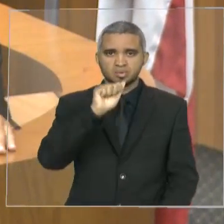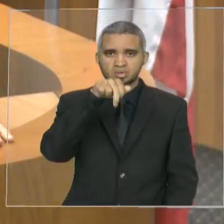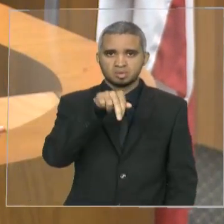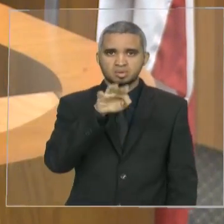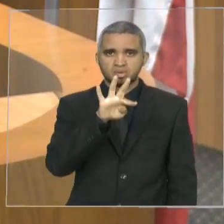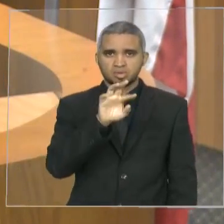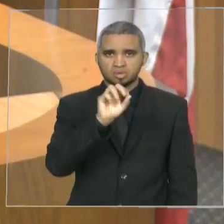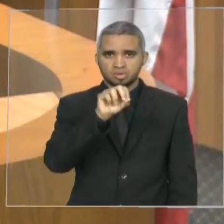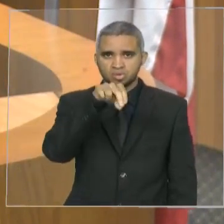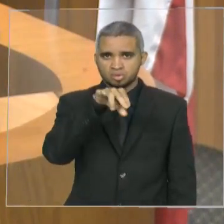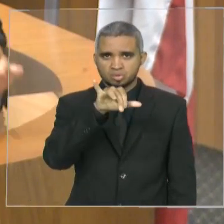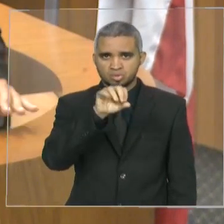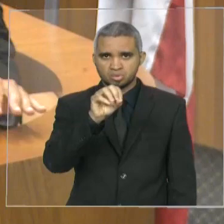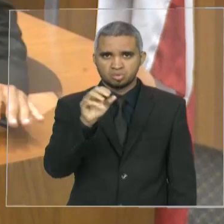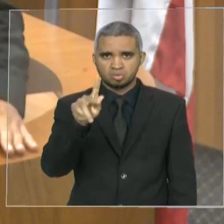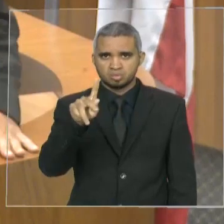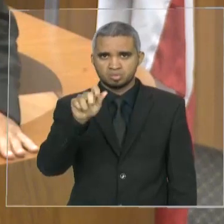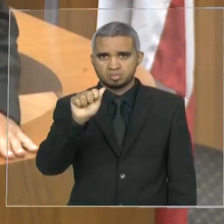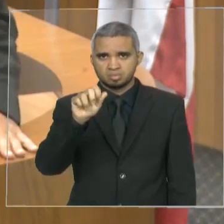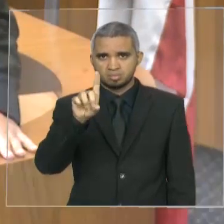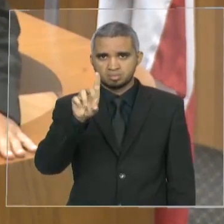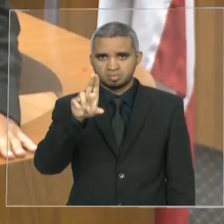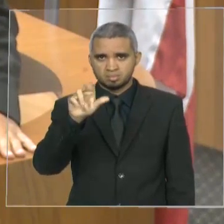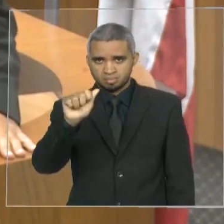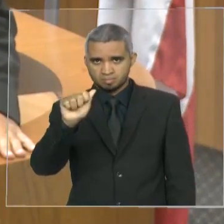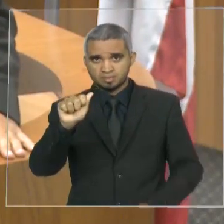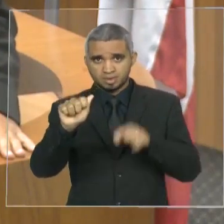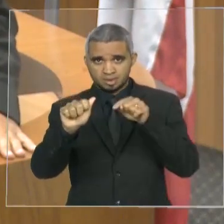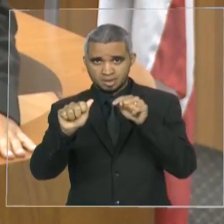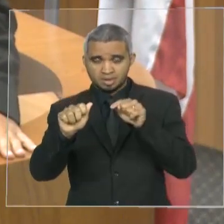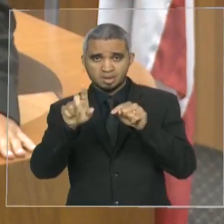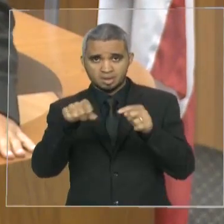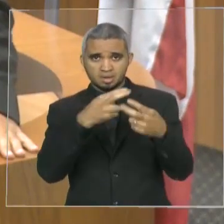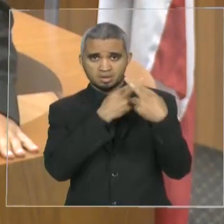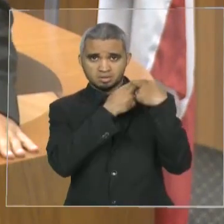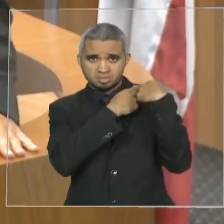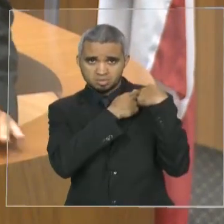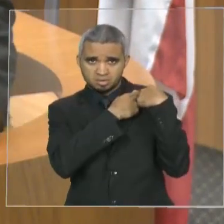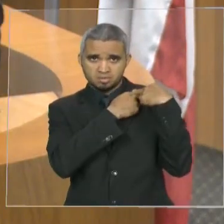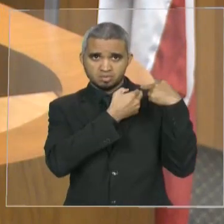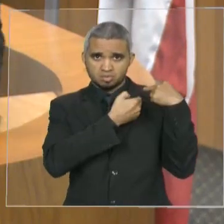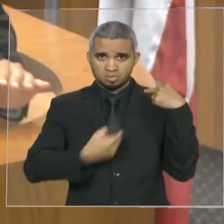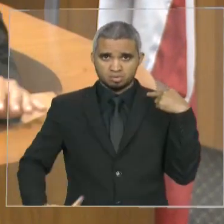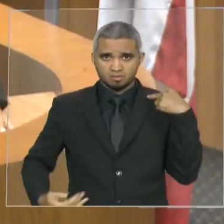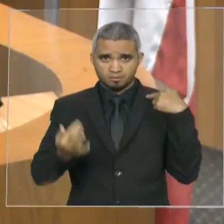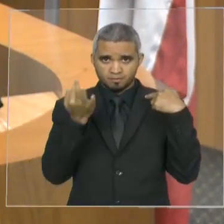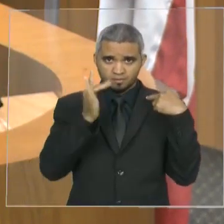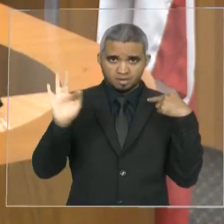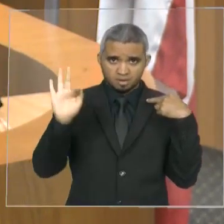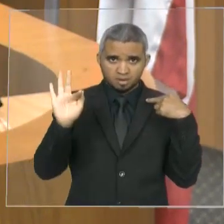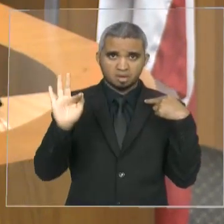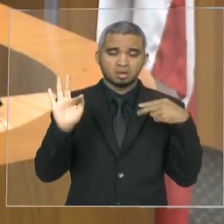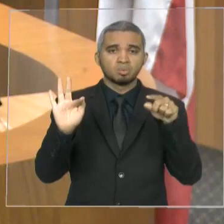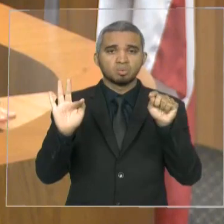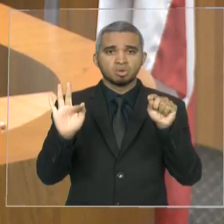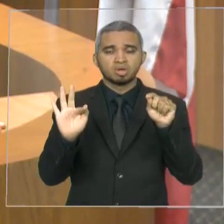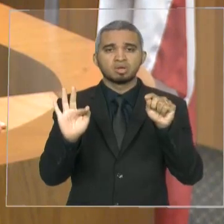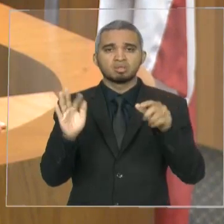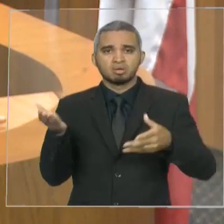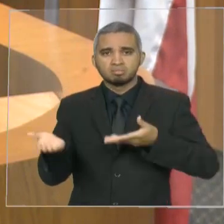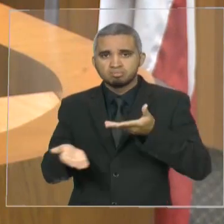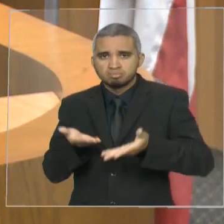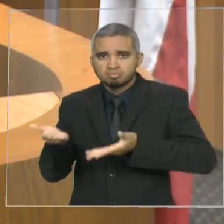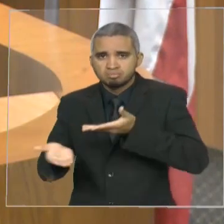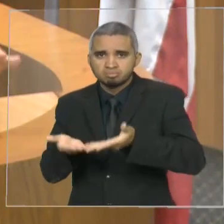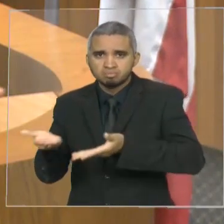o ministro responsável pelo governo federal de dar toda a assistência a essa questão